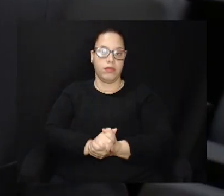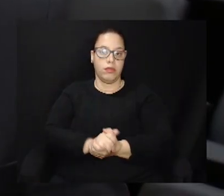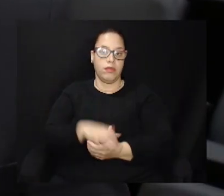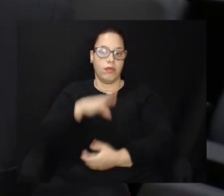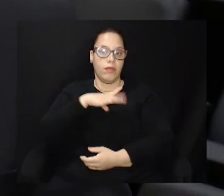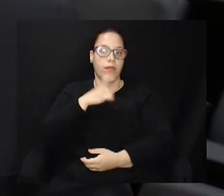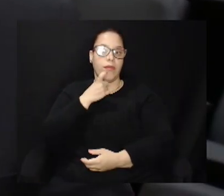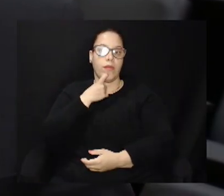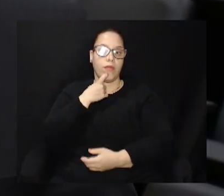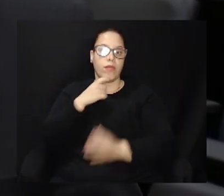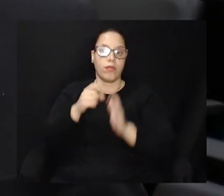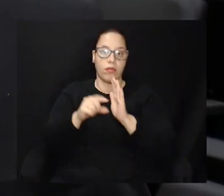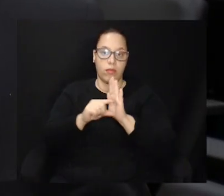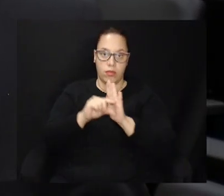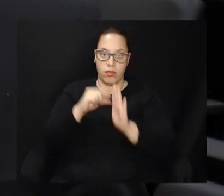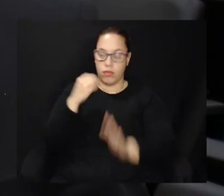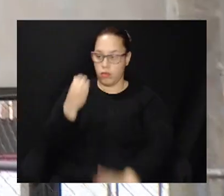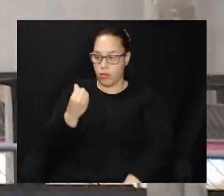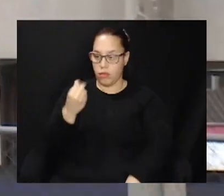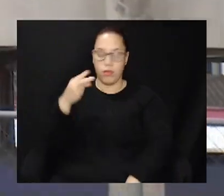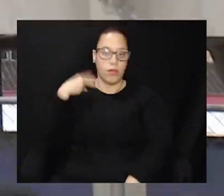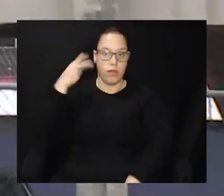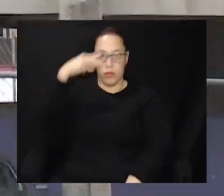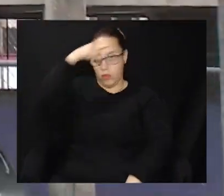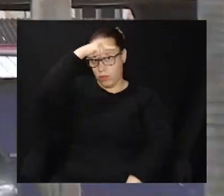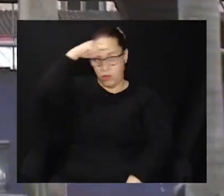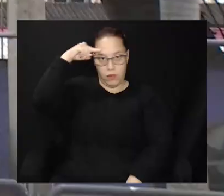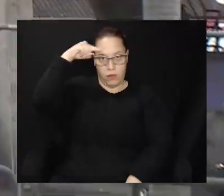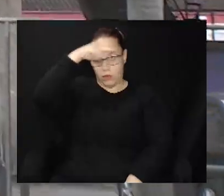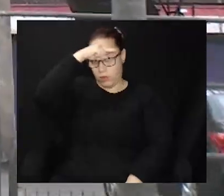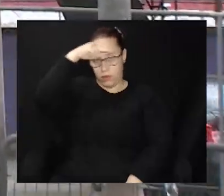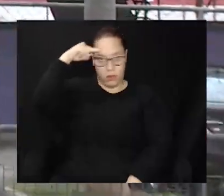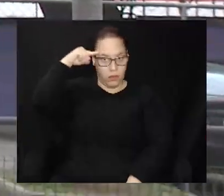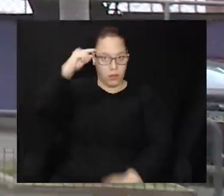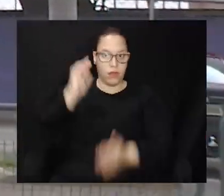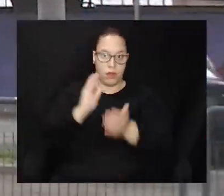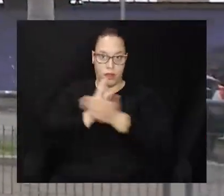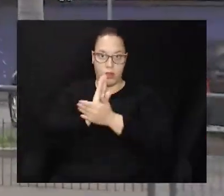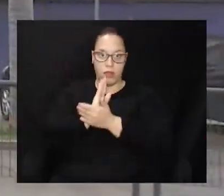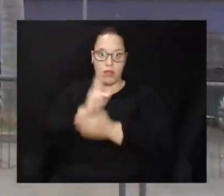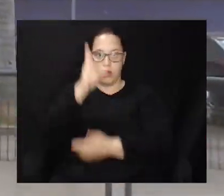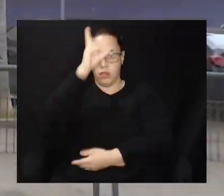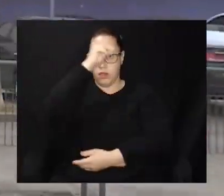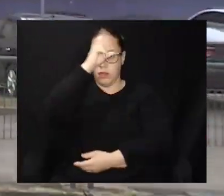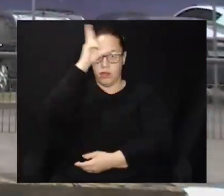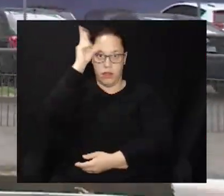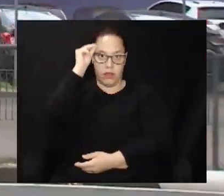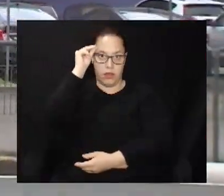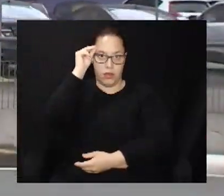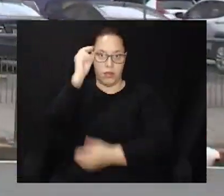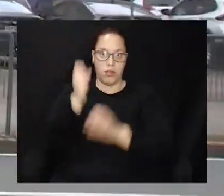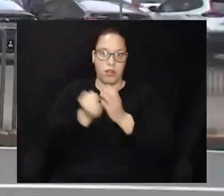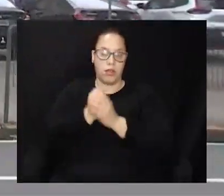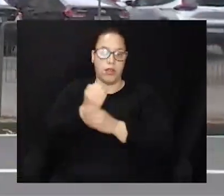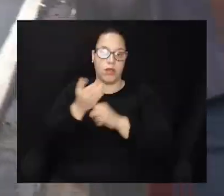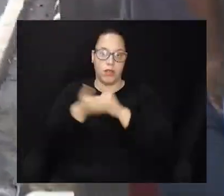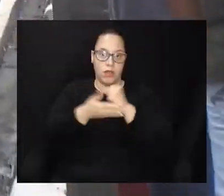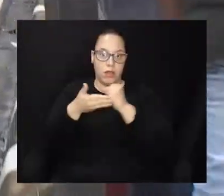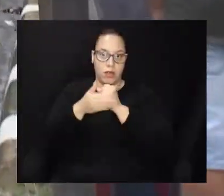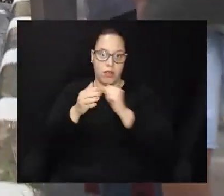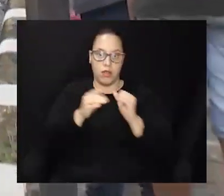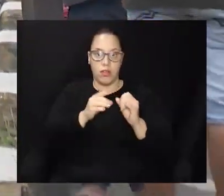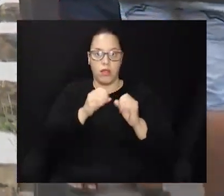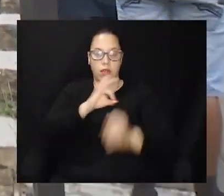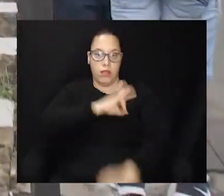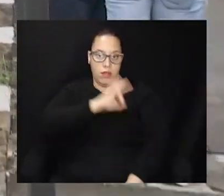item 6, do vereador Felipe Marquesi, que autoriza a Prefeitura de Campinas a criar bases móveis da Guarda Municipal